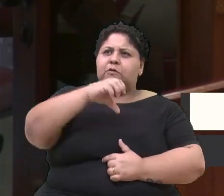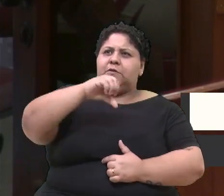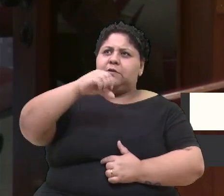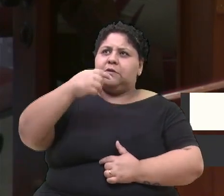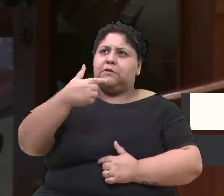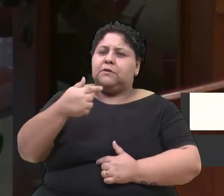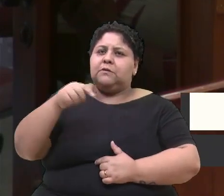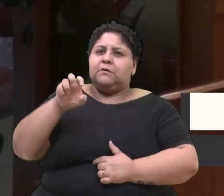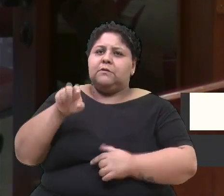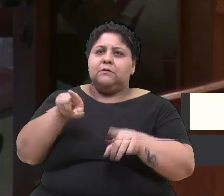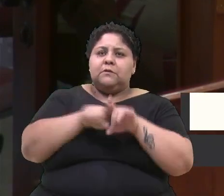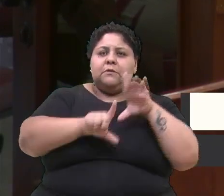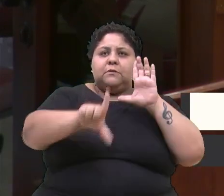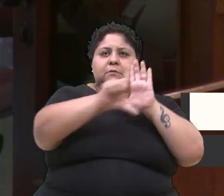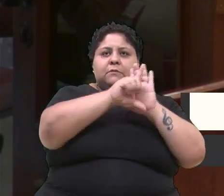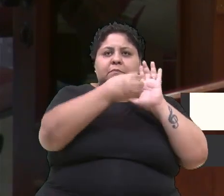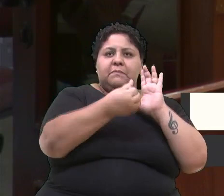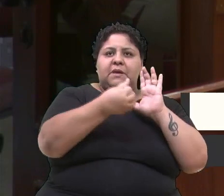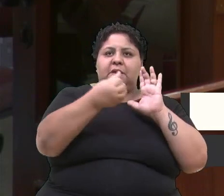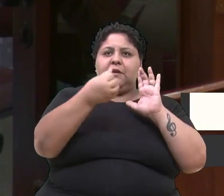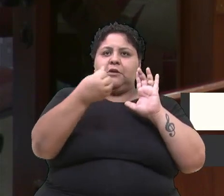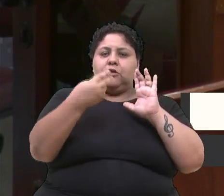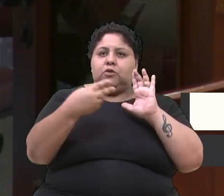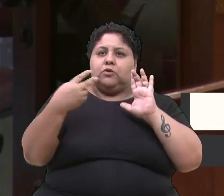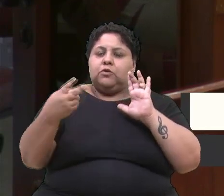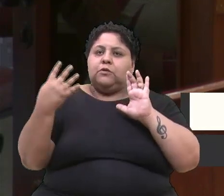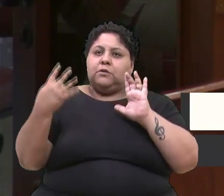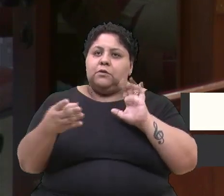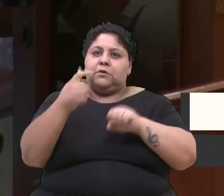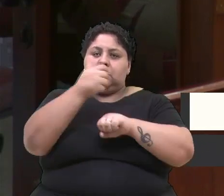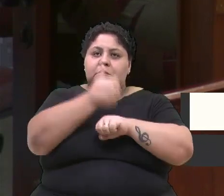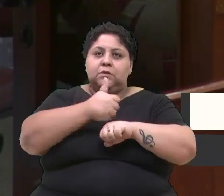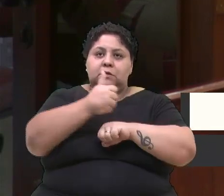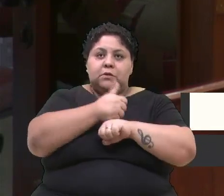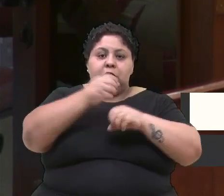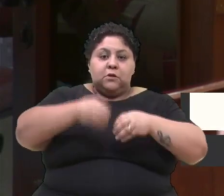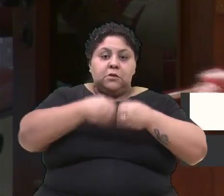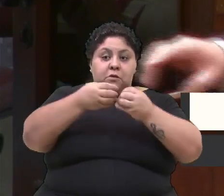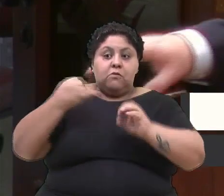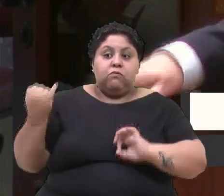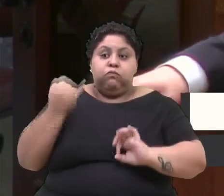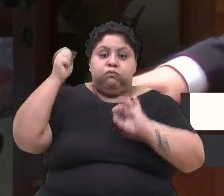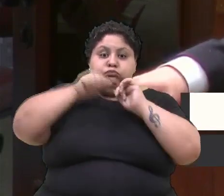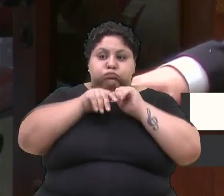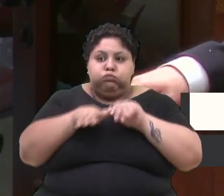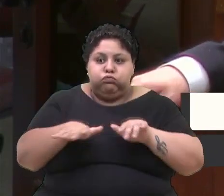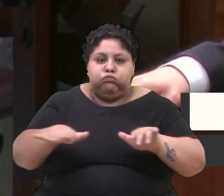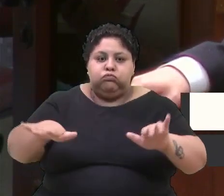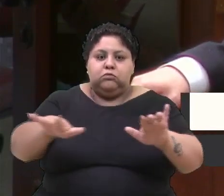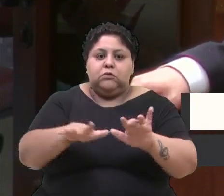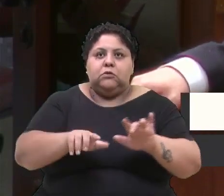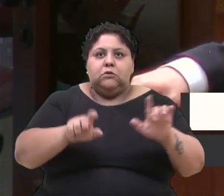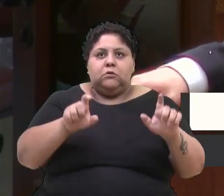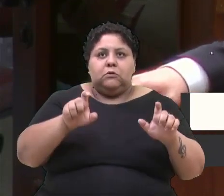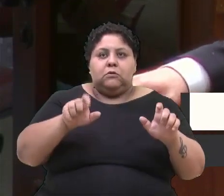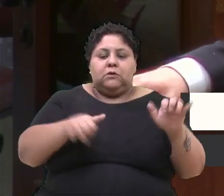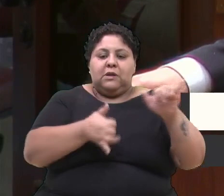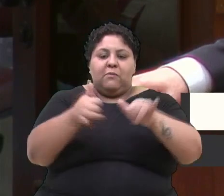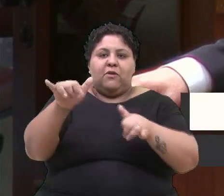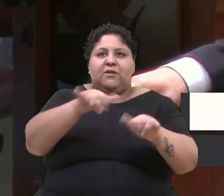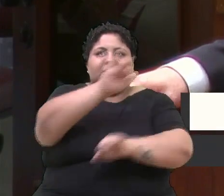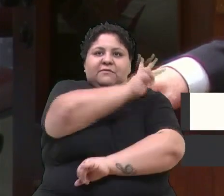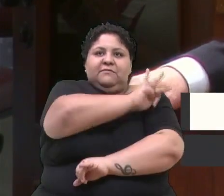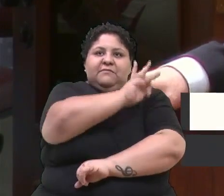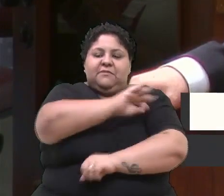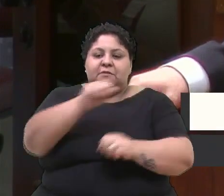Lei 6224, a profissão ganhou importância na proporção do crescimento dos laboratórios farmacêuticos e